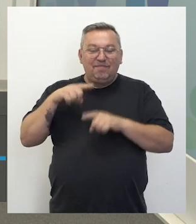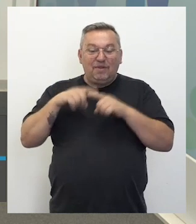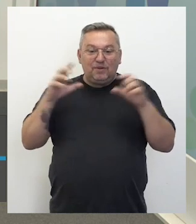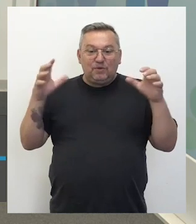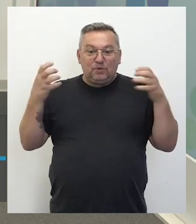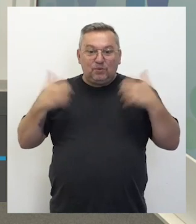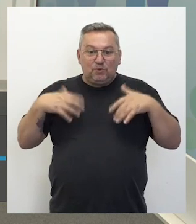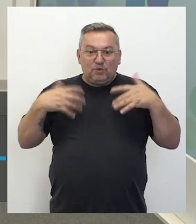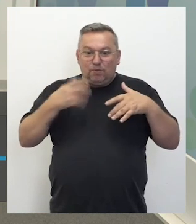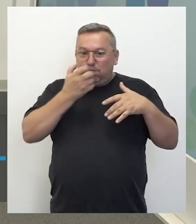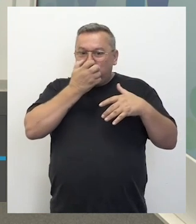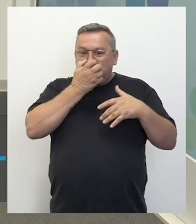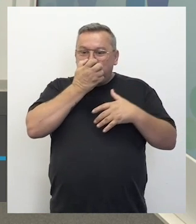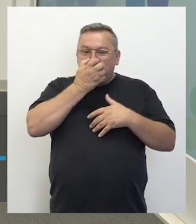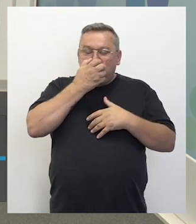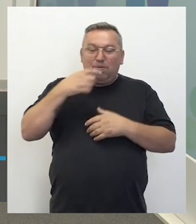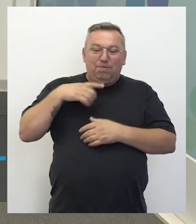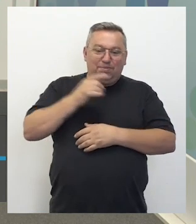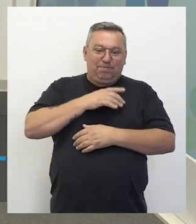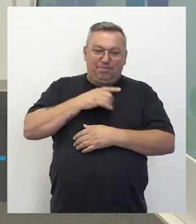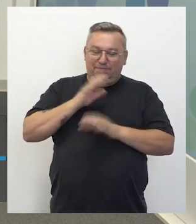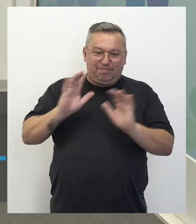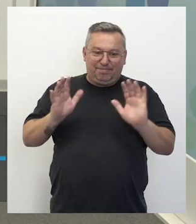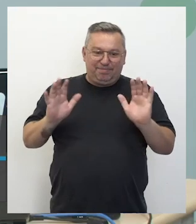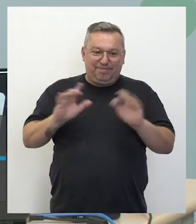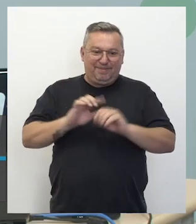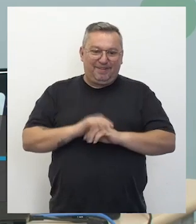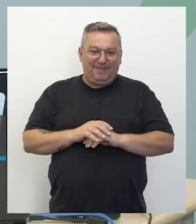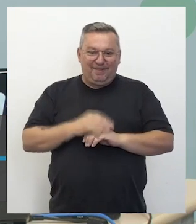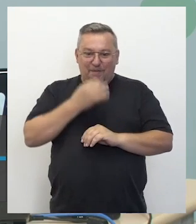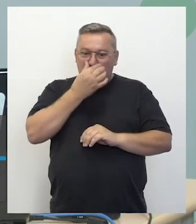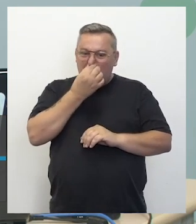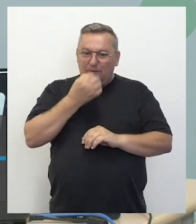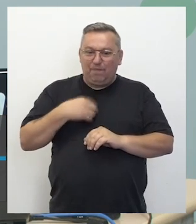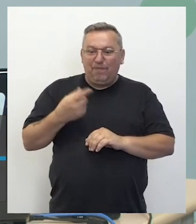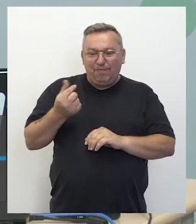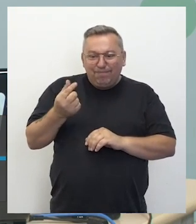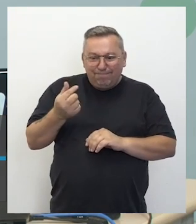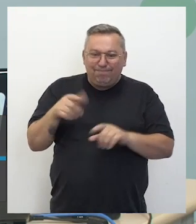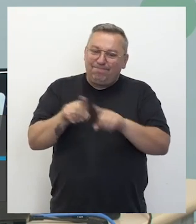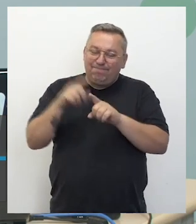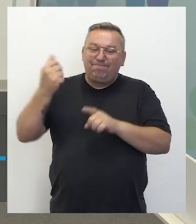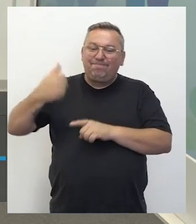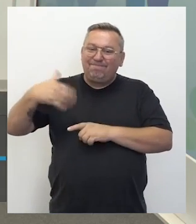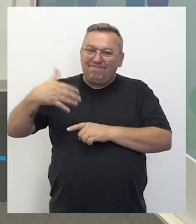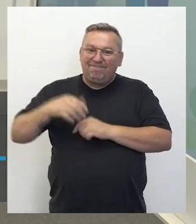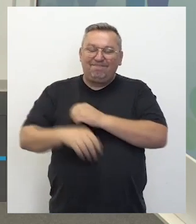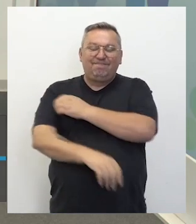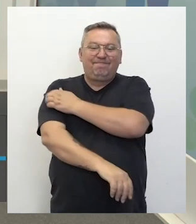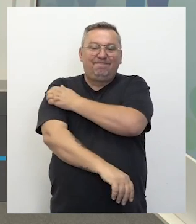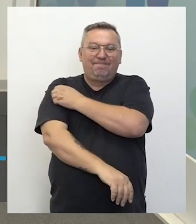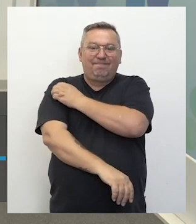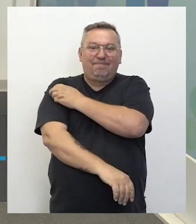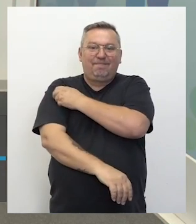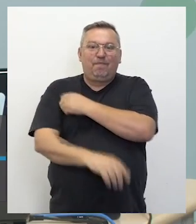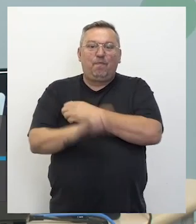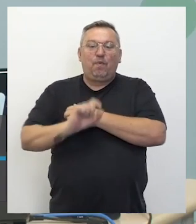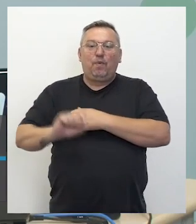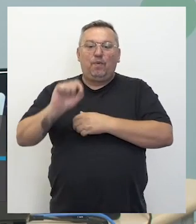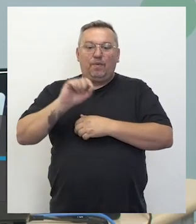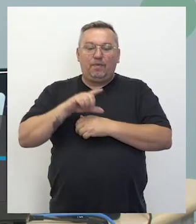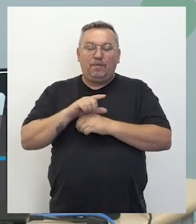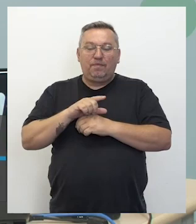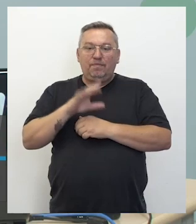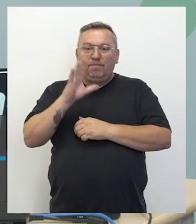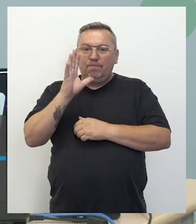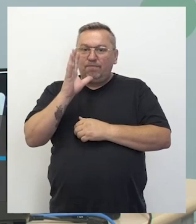pânico de colocar aquele cilindro, aquele negócio. Eu não sei. E assim o preço não é muito convidativo também. Também. O que mais que temos de comentar? Elas são